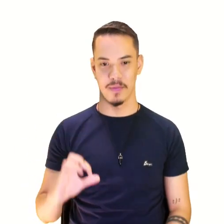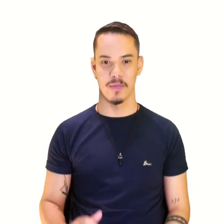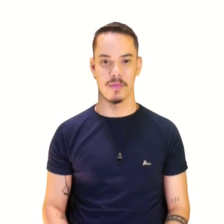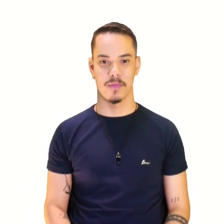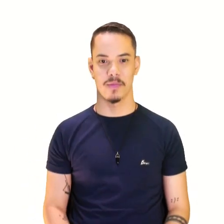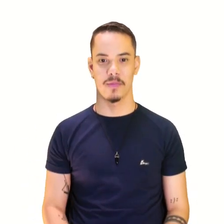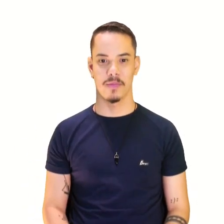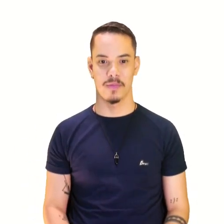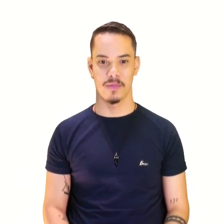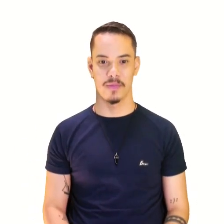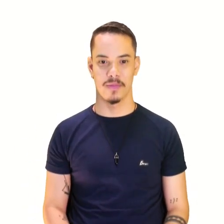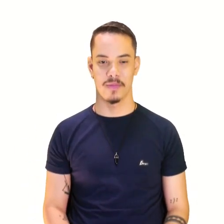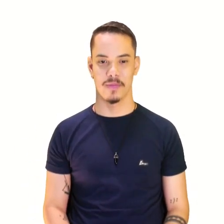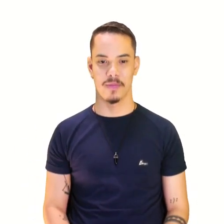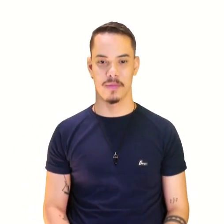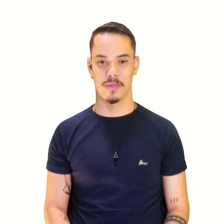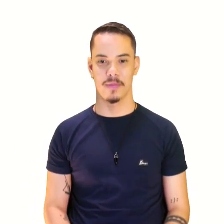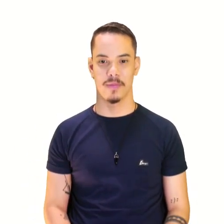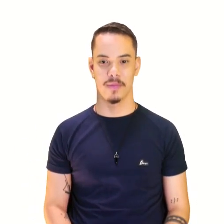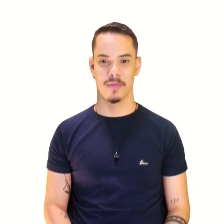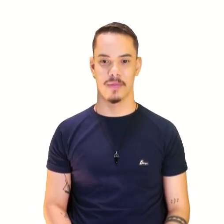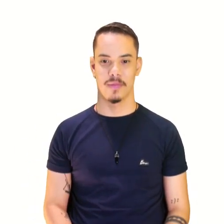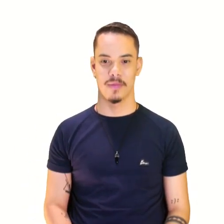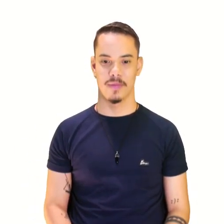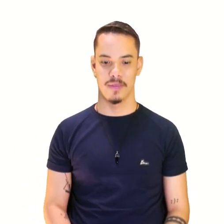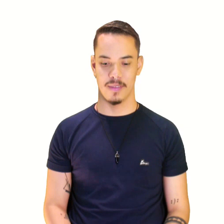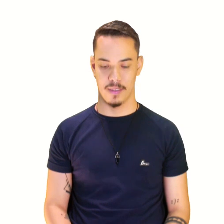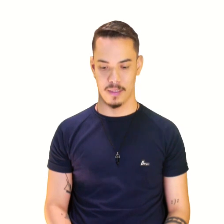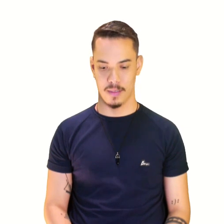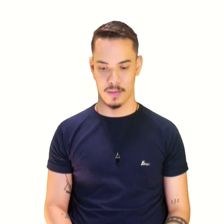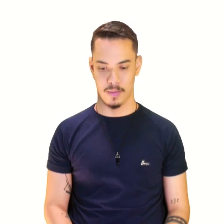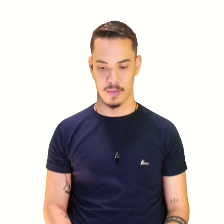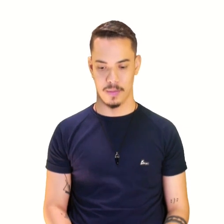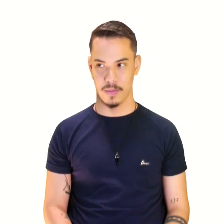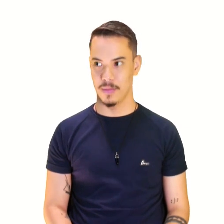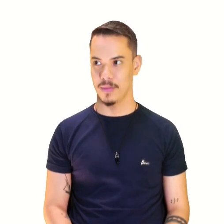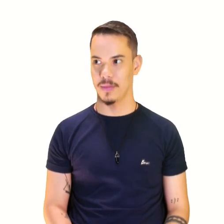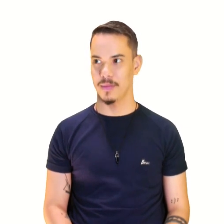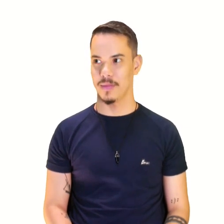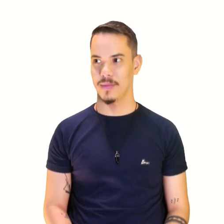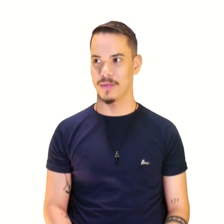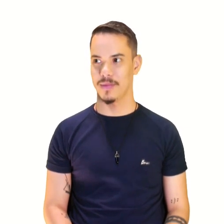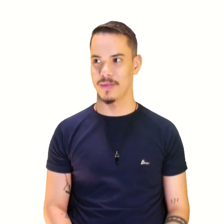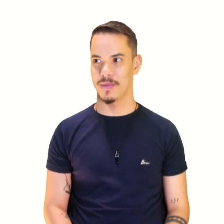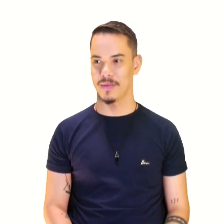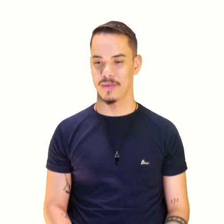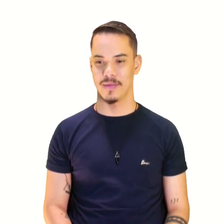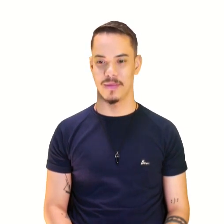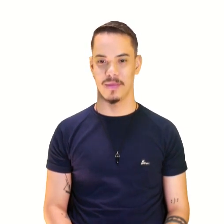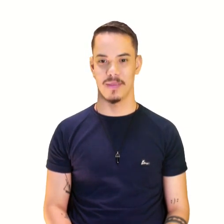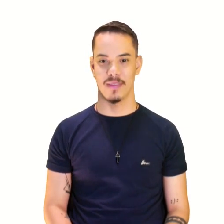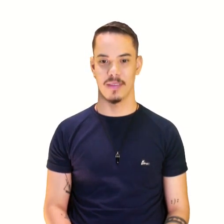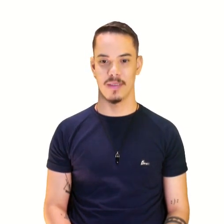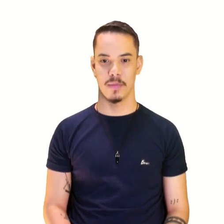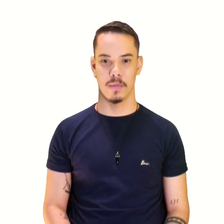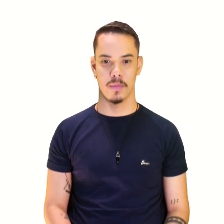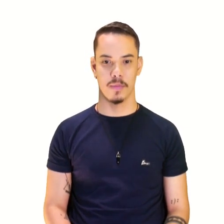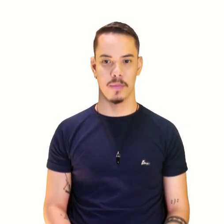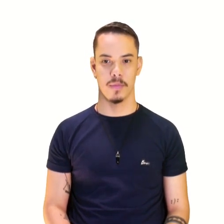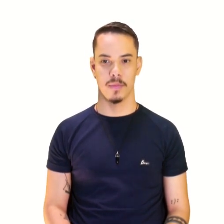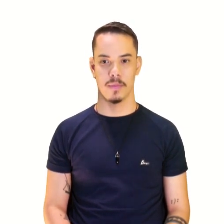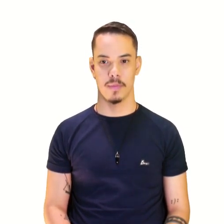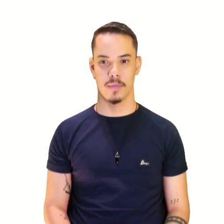essa ideia é do nosso tempo. 9 fora, sabe do 9 fora? Né?